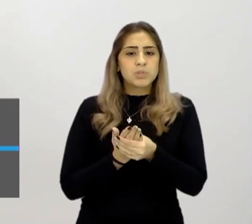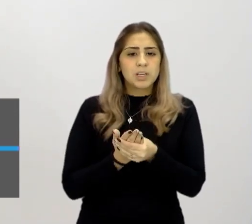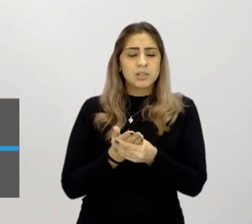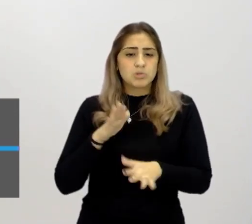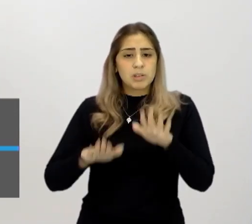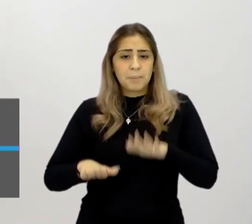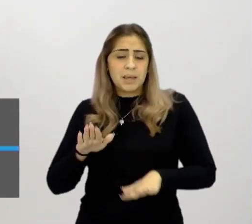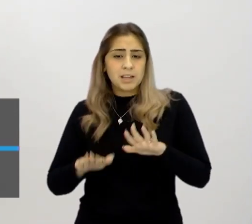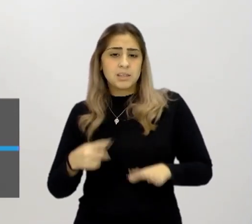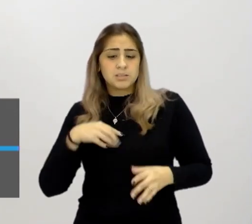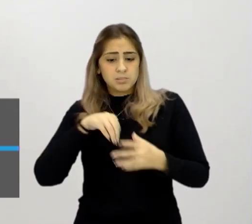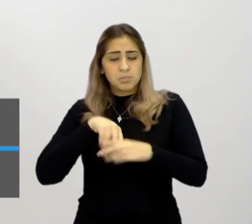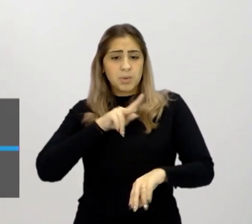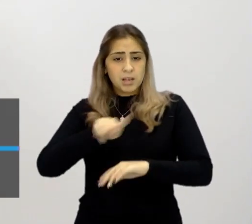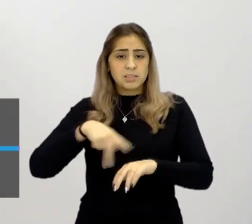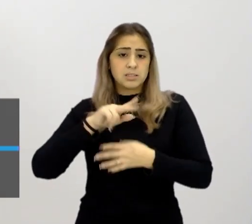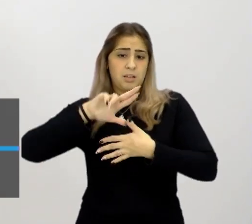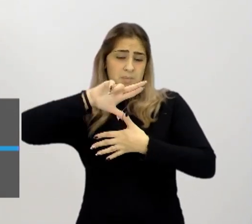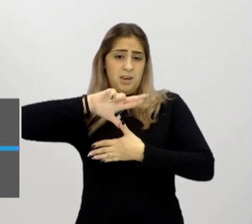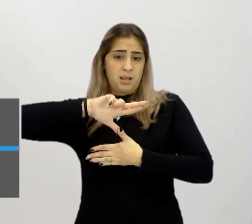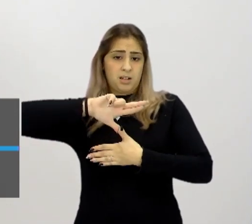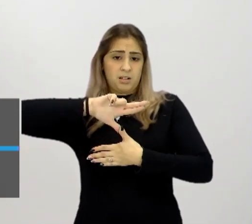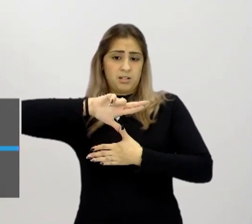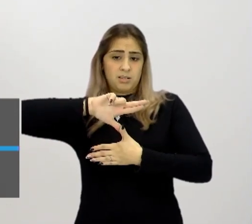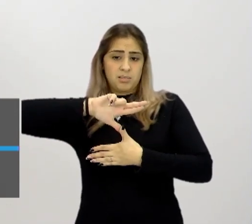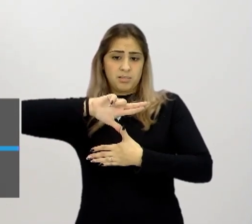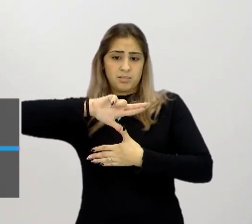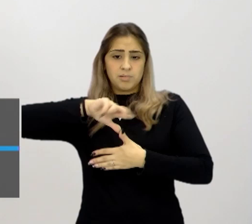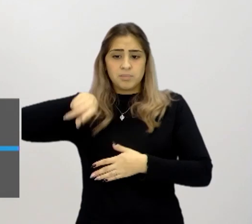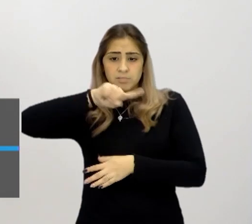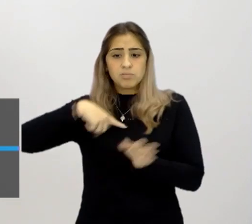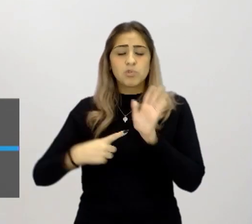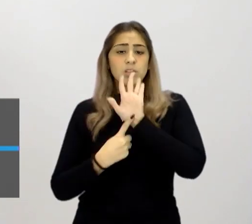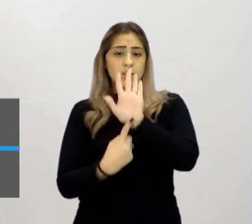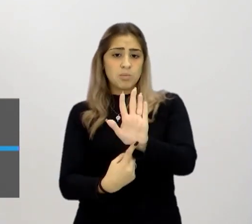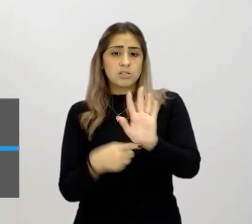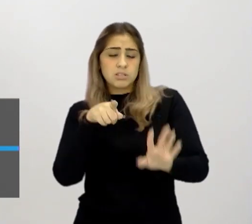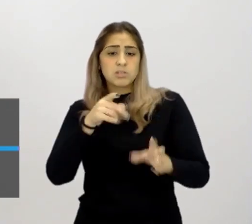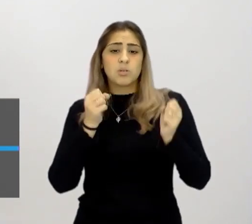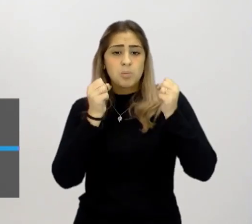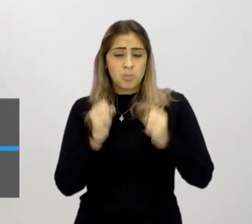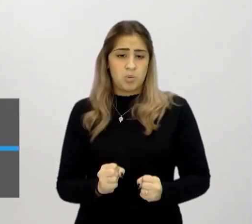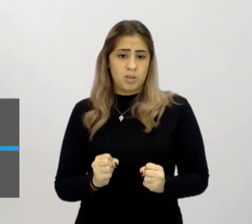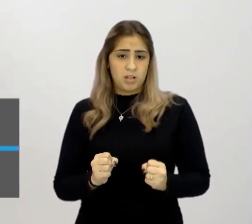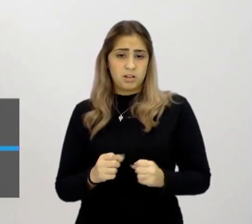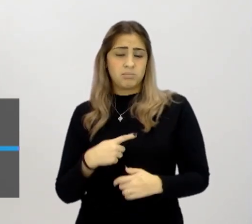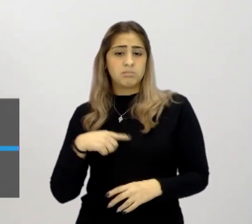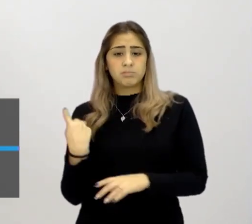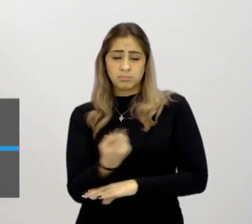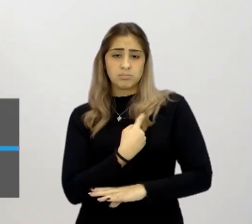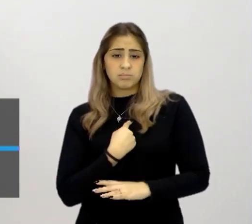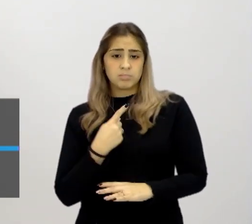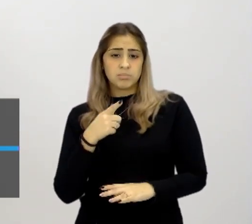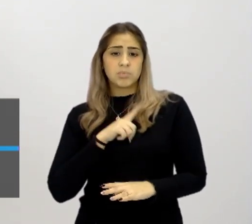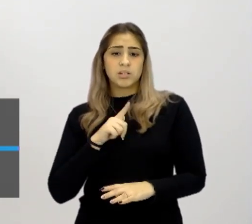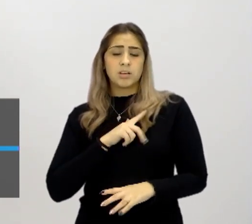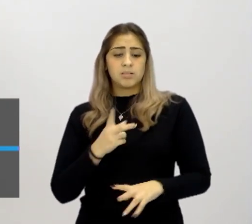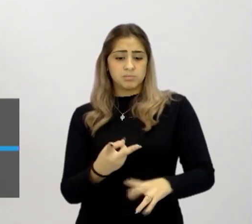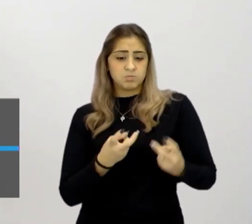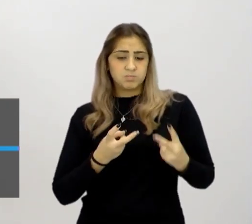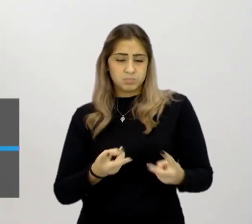alguns países da América Latina. Então, dessa forma, eles vão ali demonstrando o seu poderio. Aí tem a questão